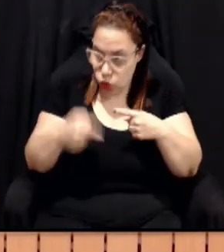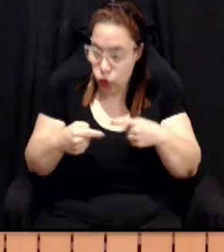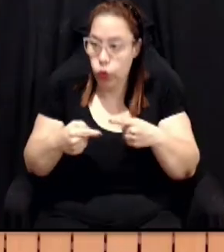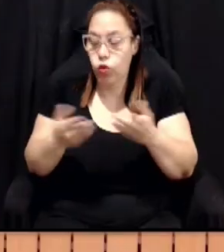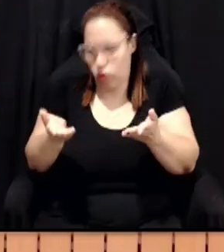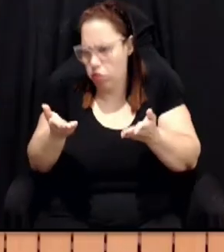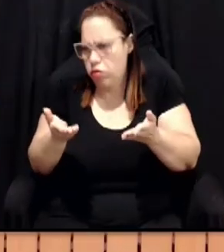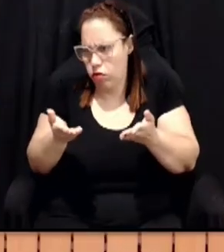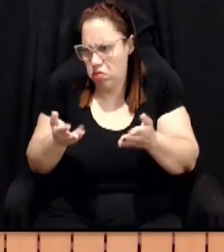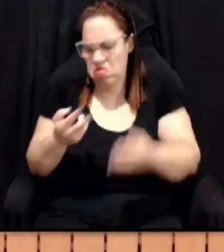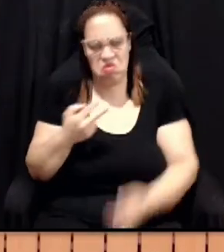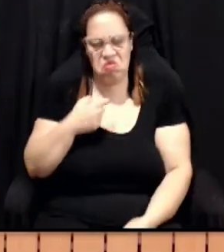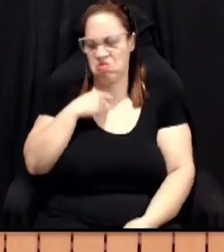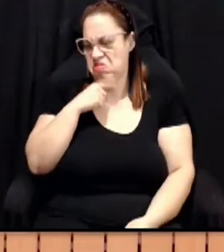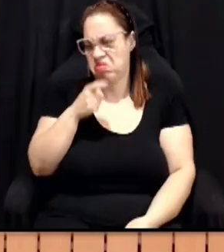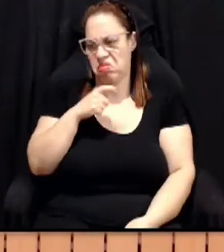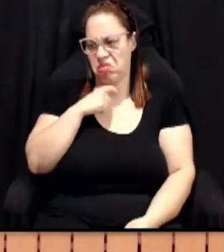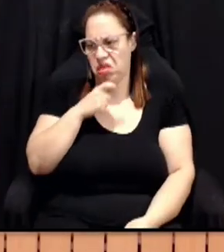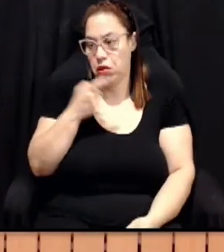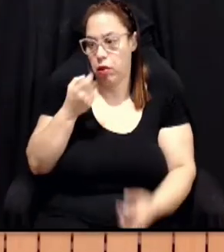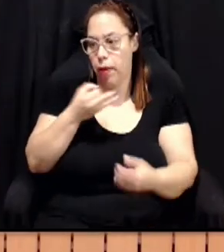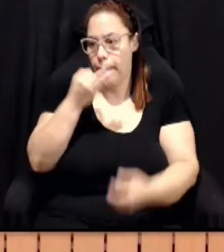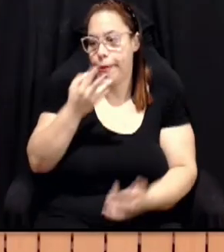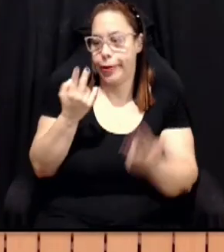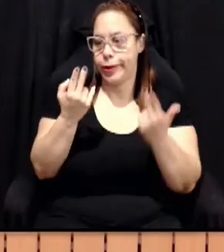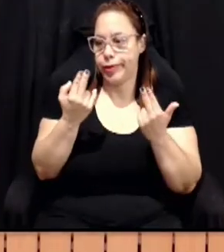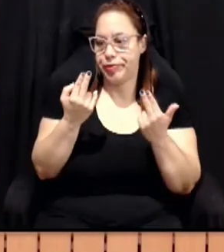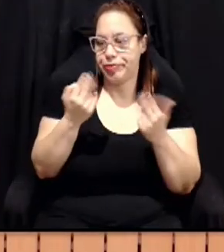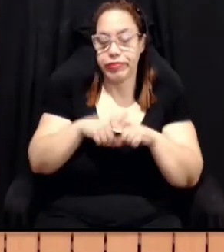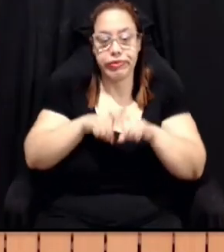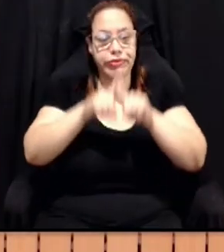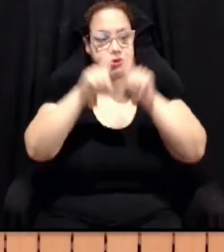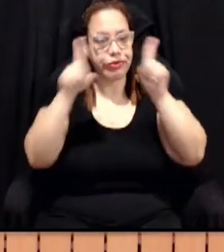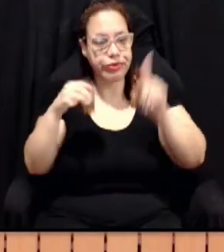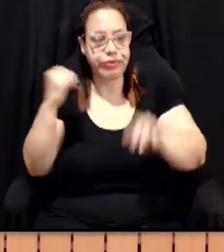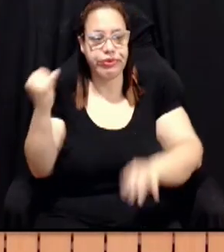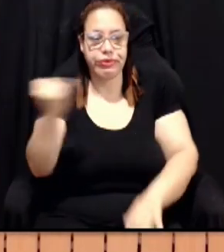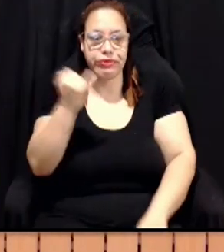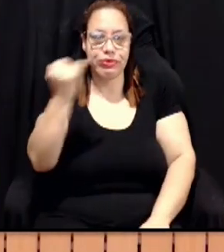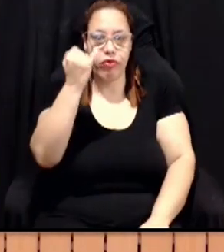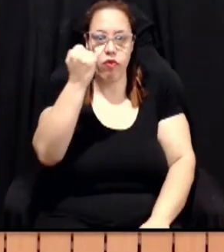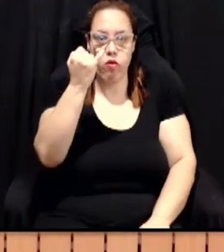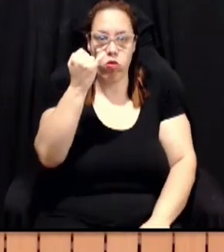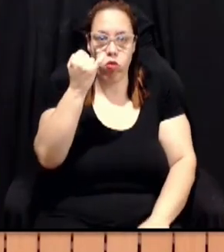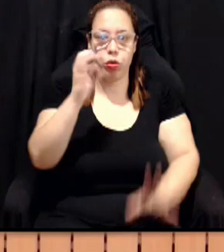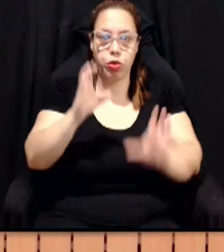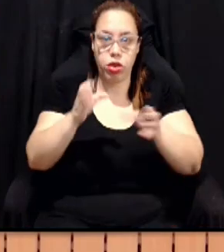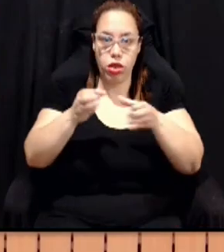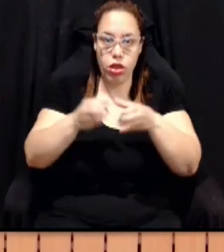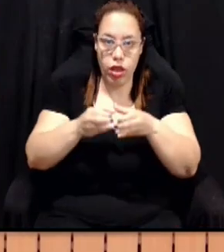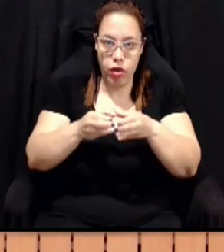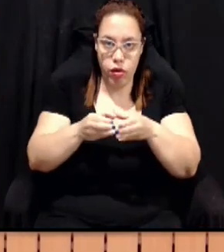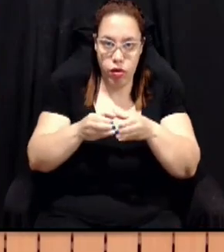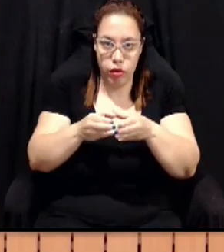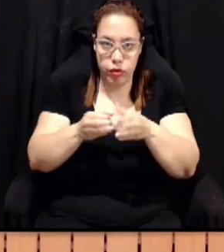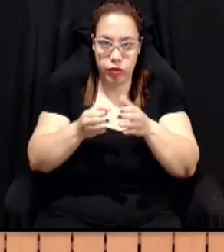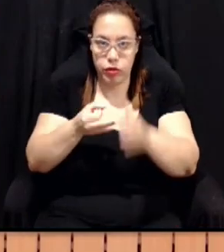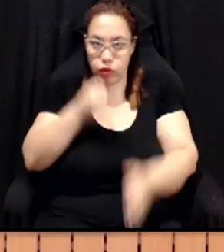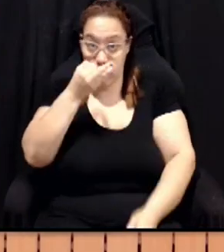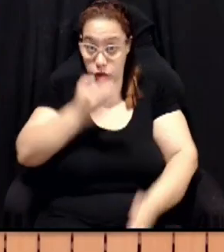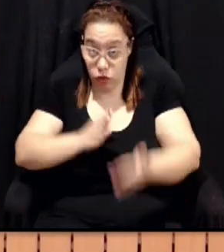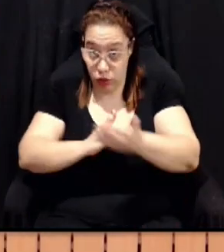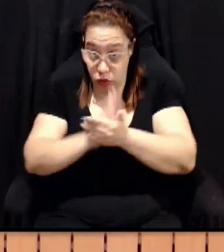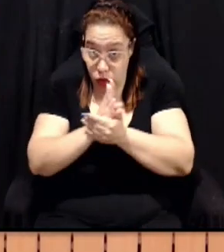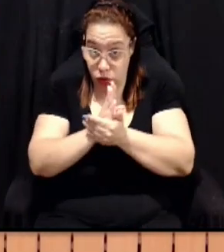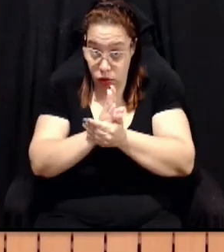aqui tem a mesma opinião, mas o que importa é que as comissões tiveram ali o parecer favorável,